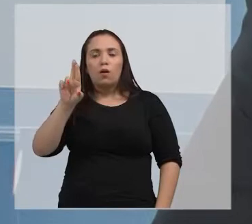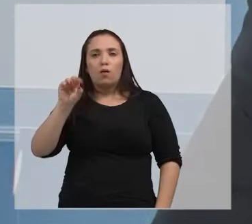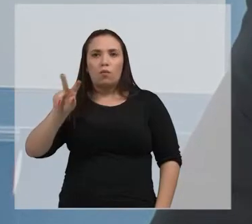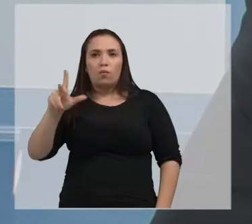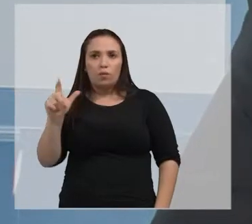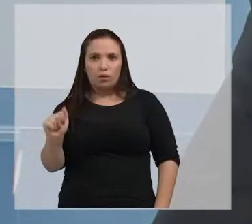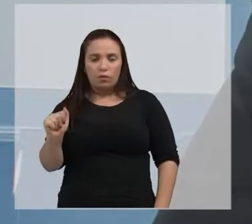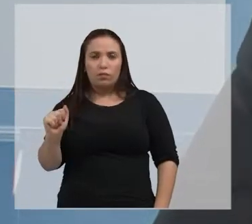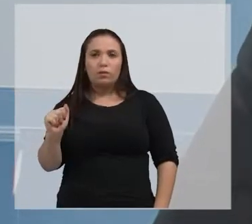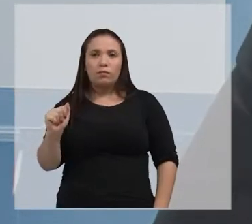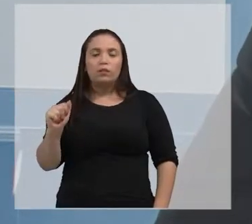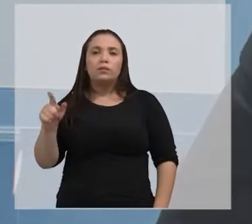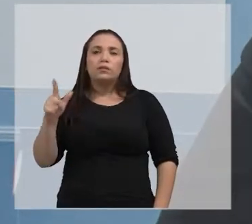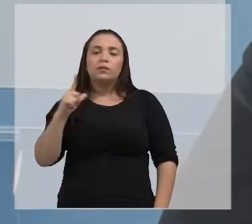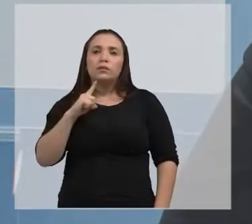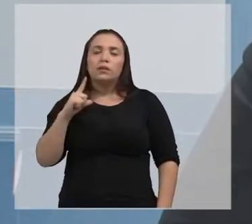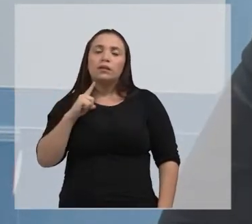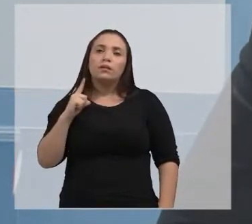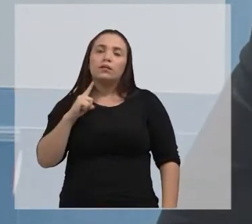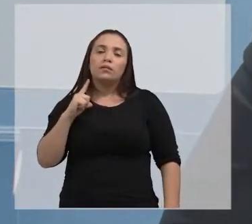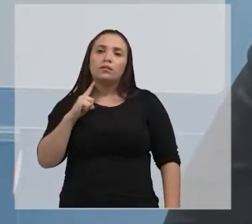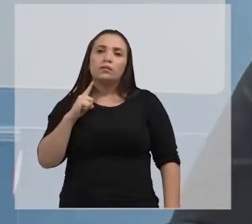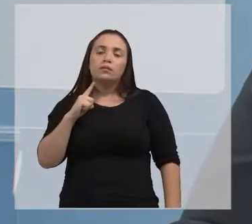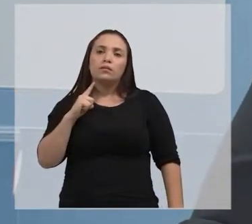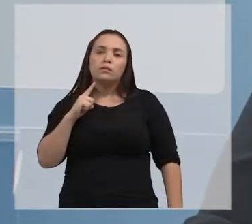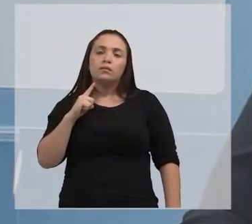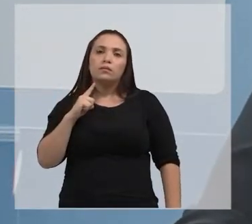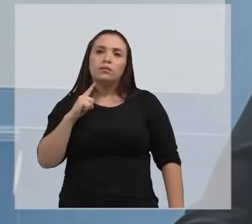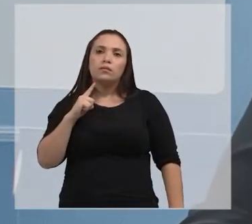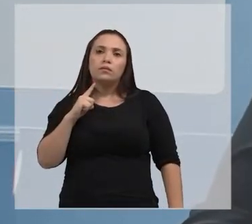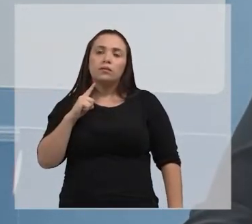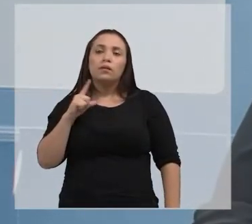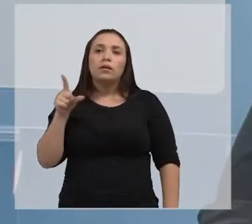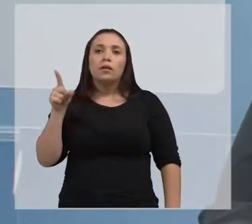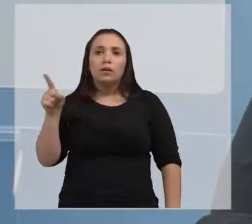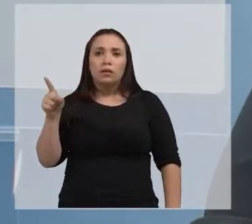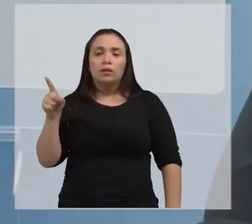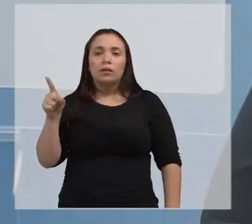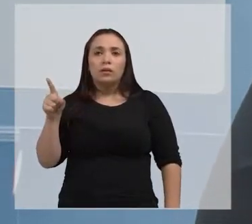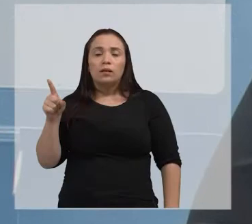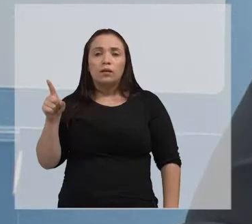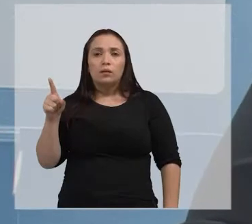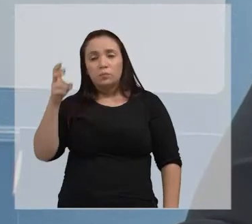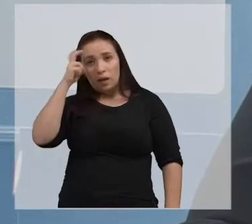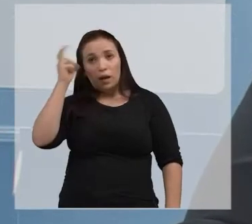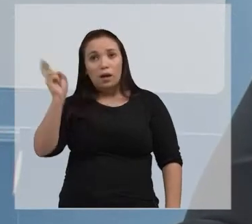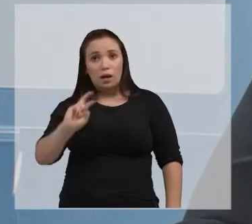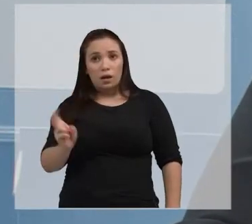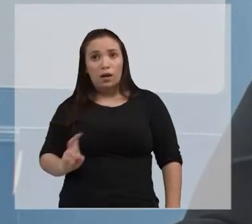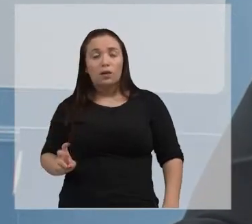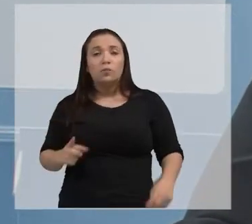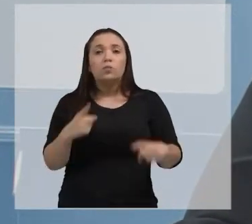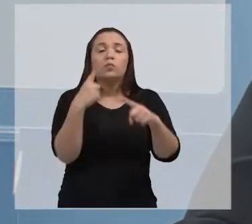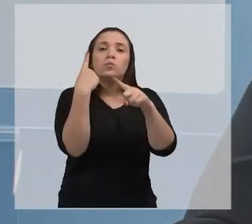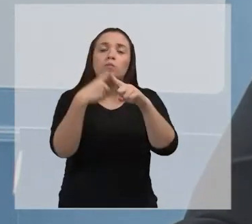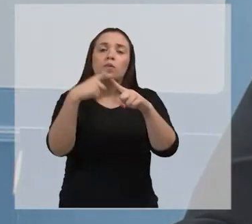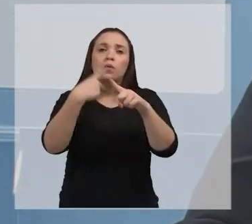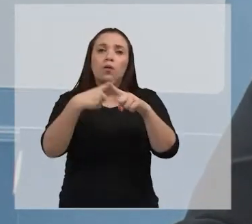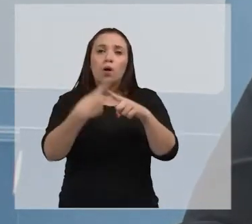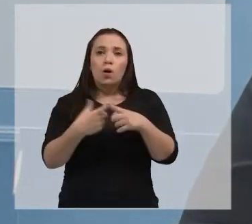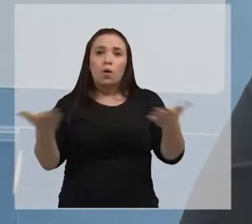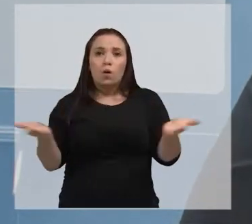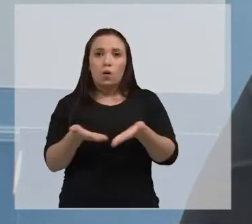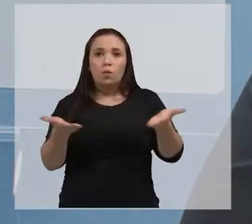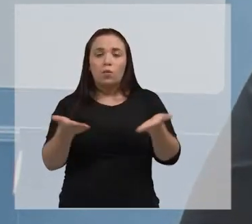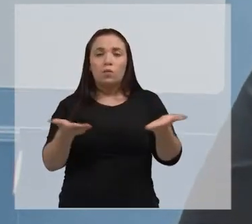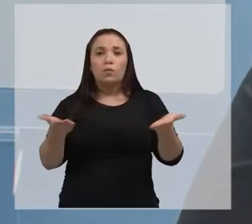nível nacional. Estava até dizendo, foi muito sabido. Agora é interessante. Porque a estrutura de poder hoje